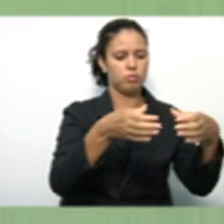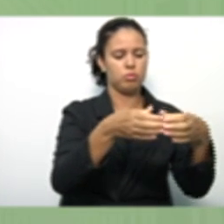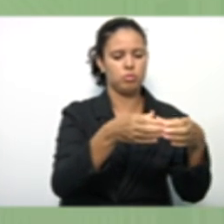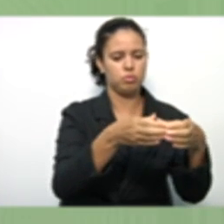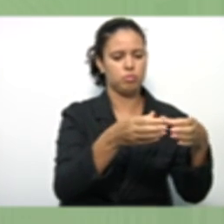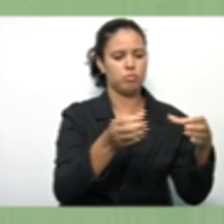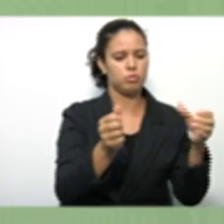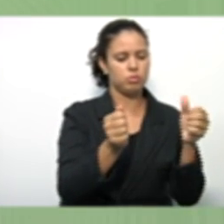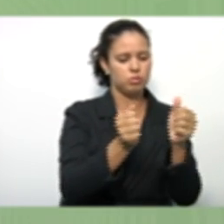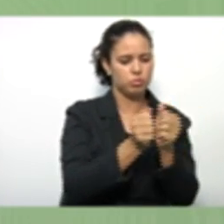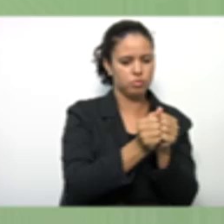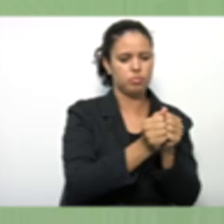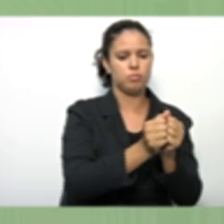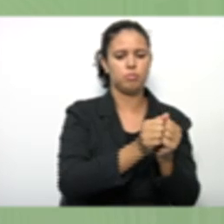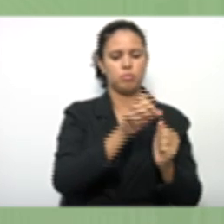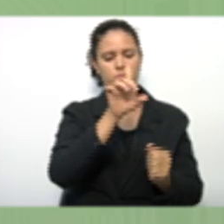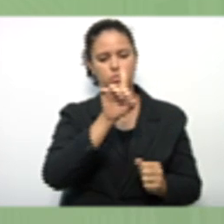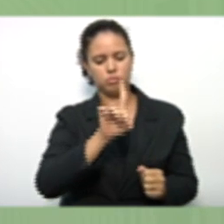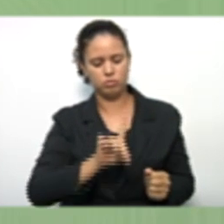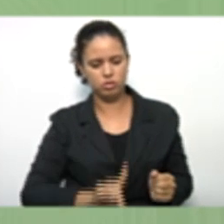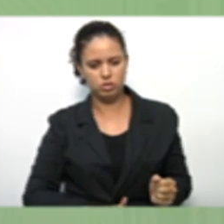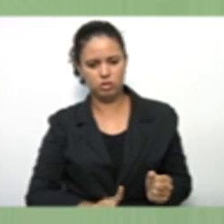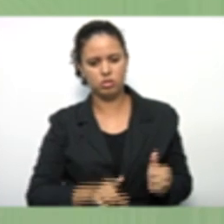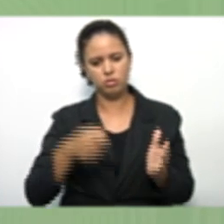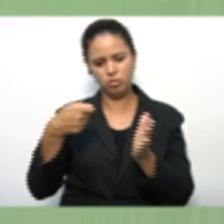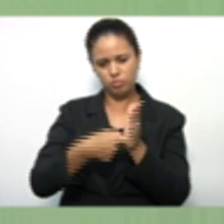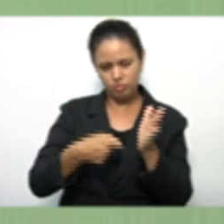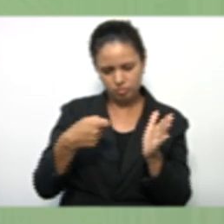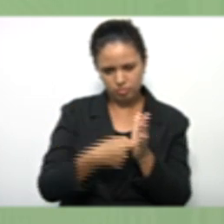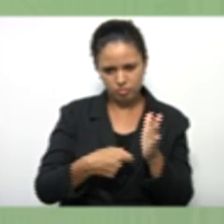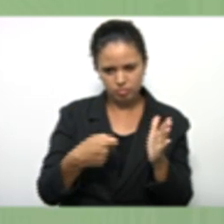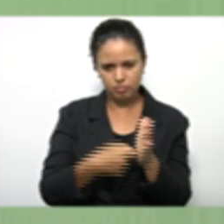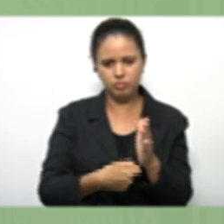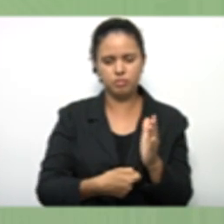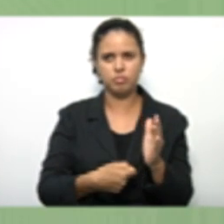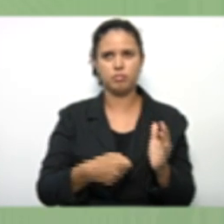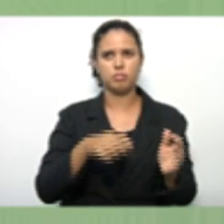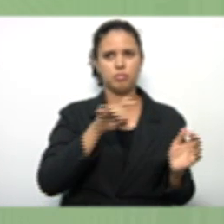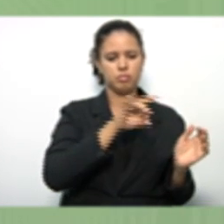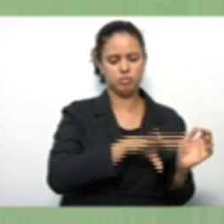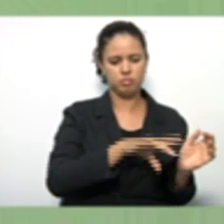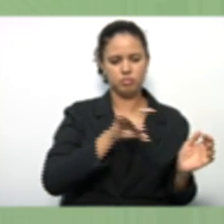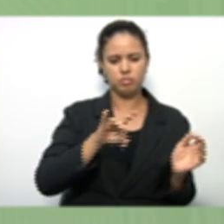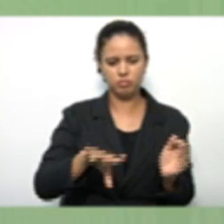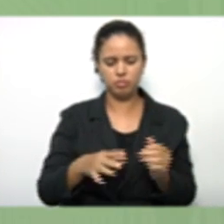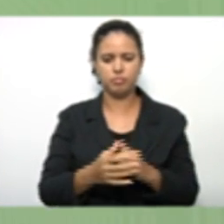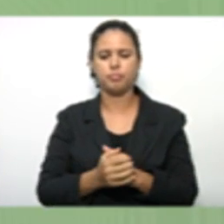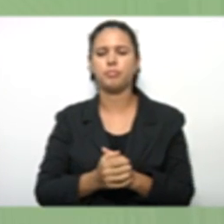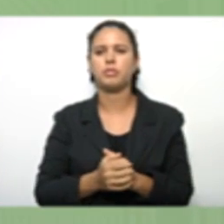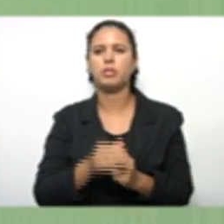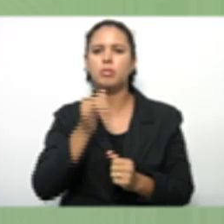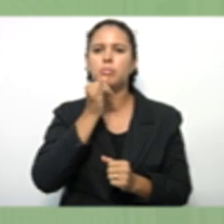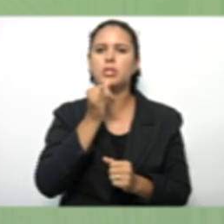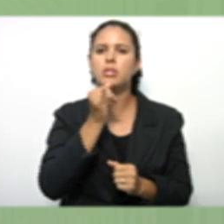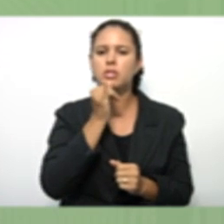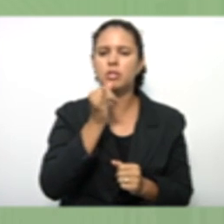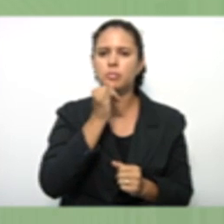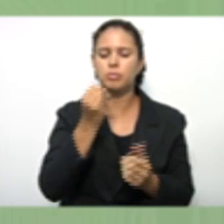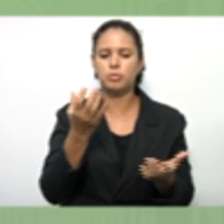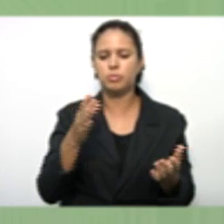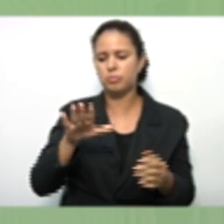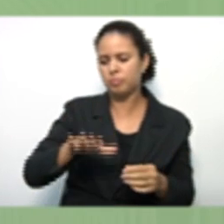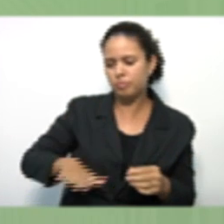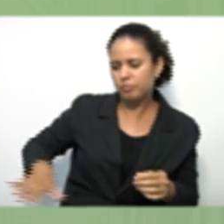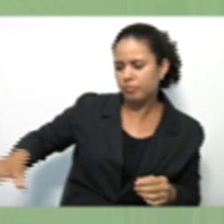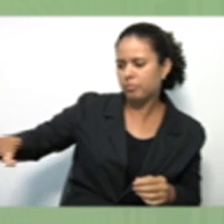e obrigações de acordo com a natureza de cada item. Exemplo, mercadorias. Então,